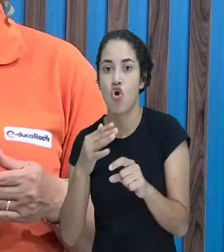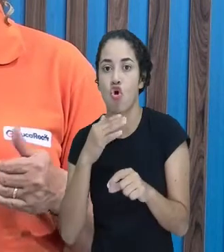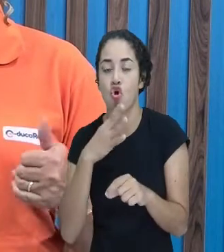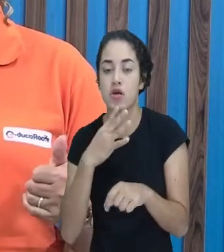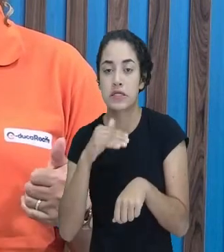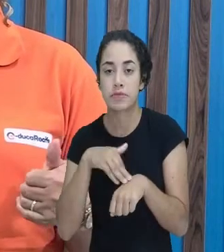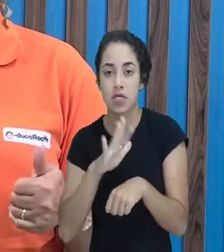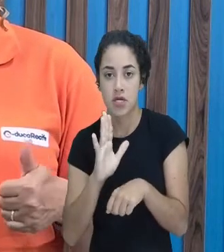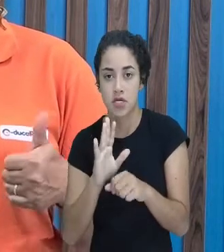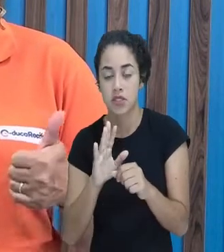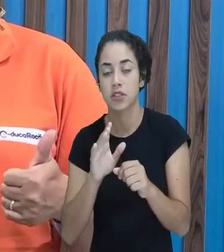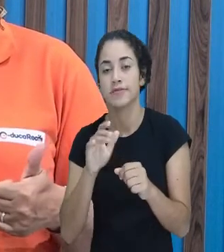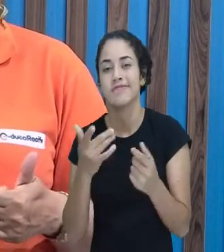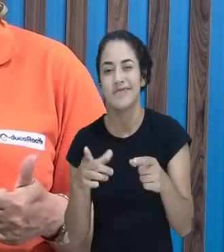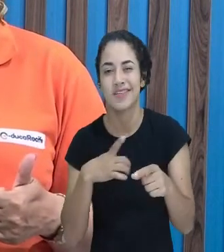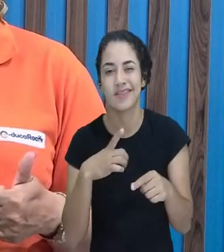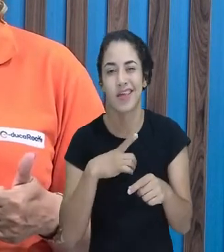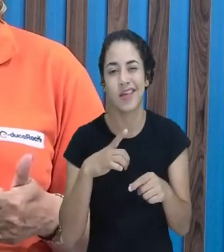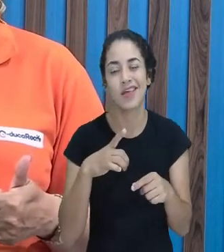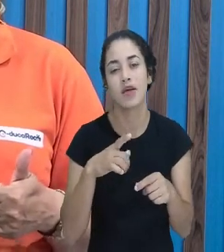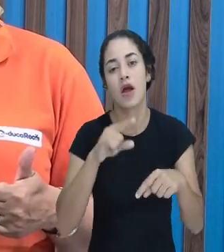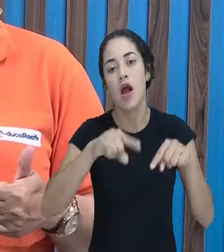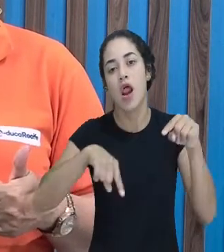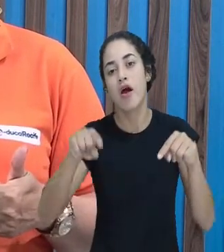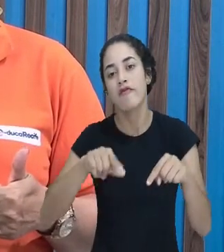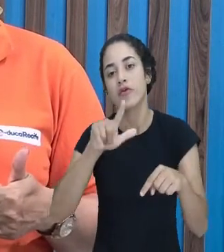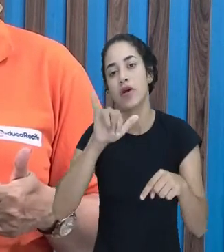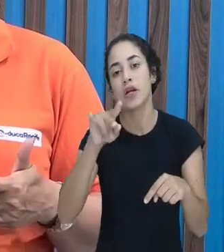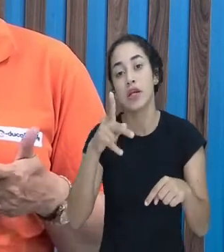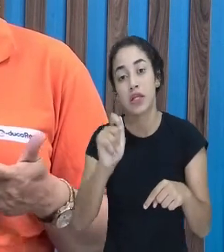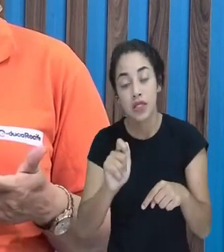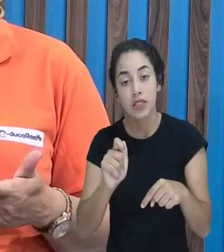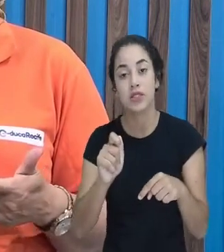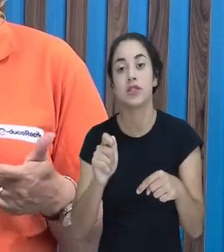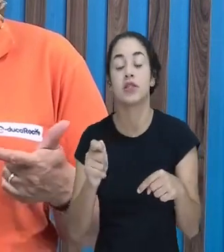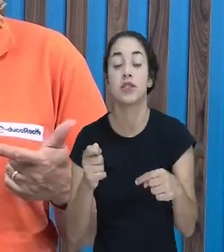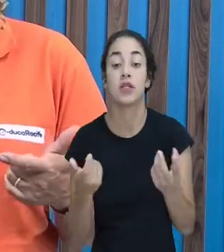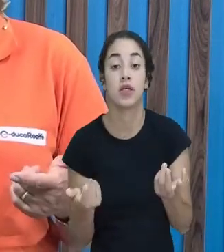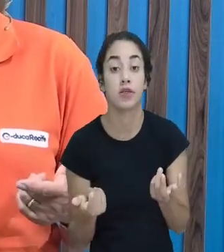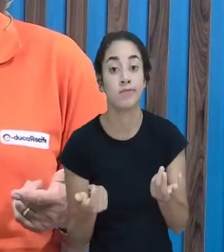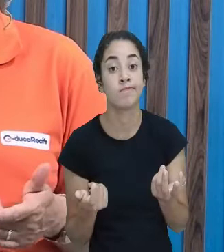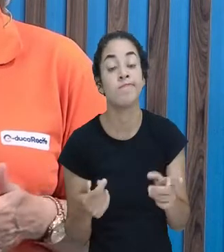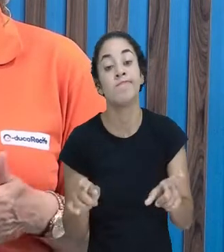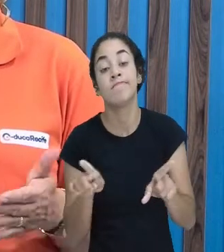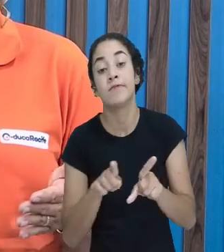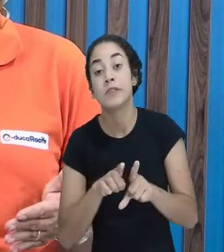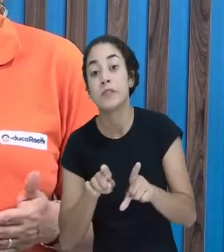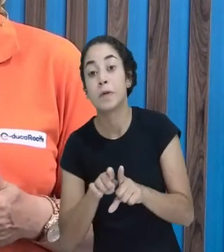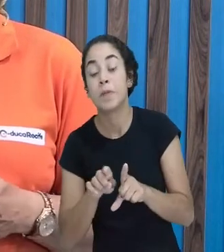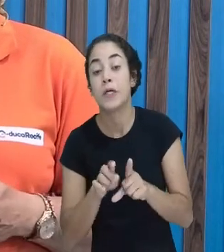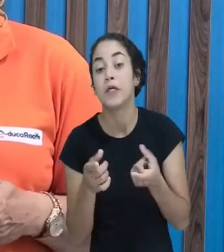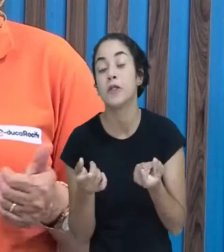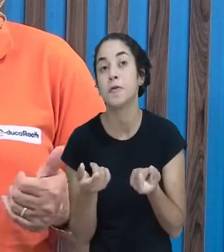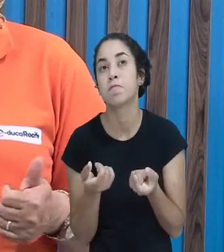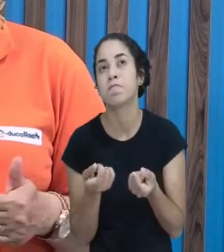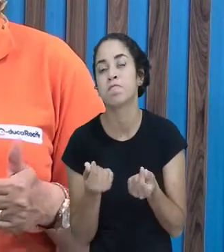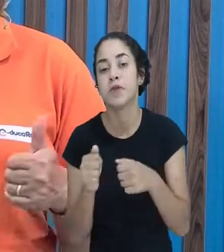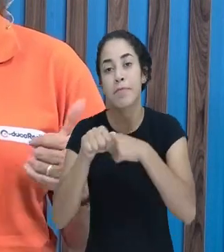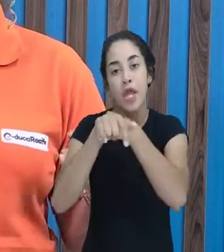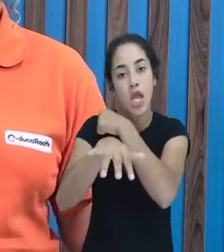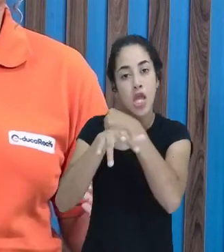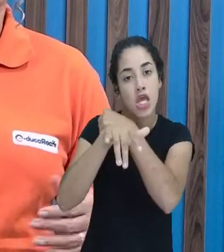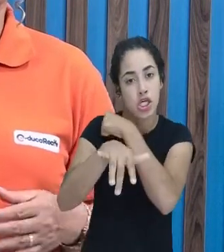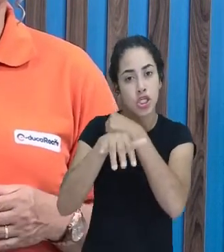muito gráfico de linha na TV, né? Viu muito gráficos na mídia